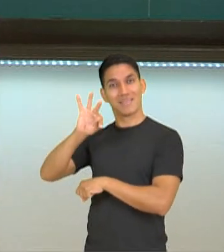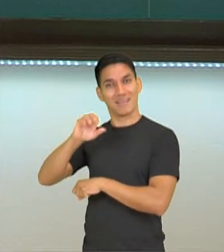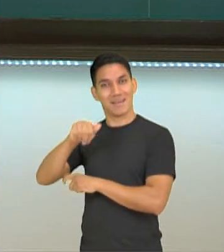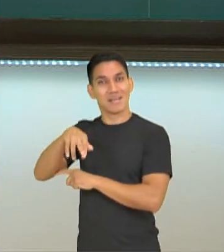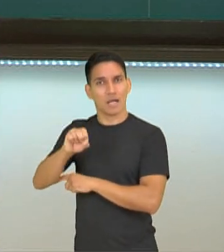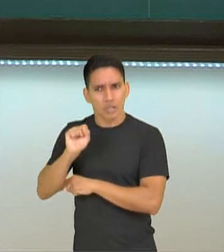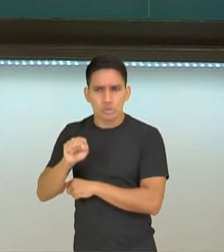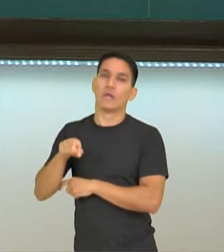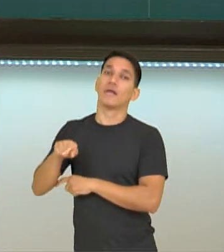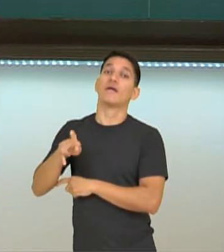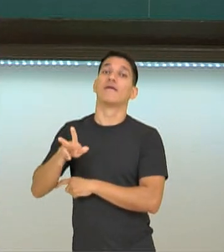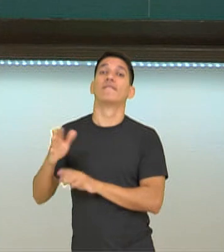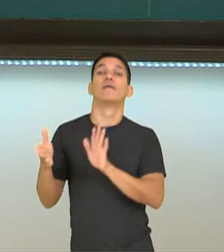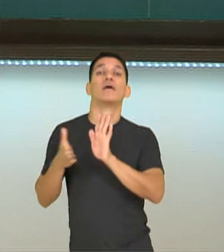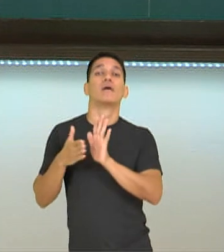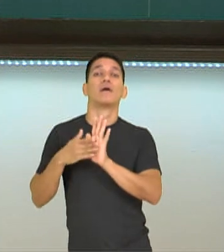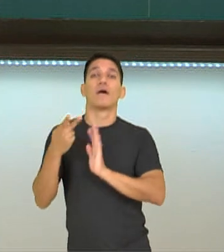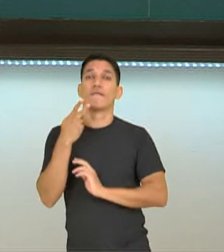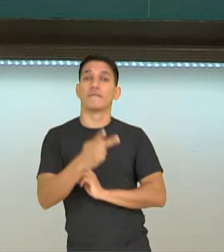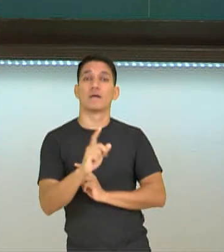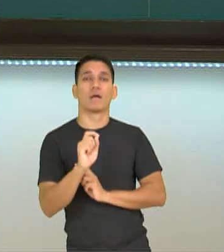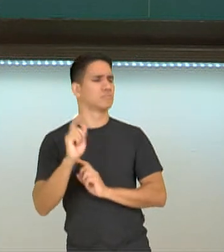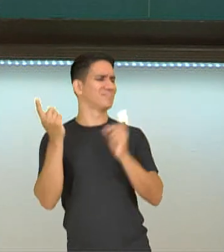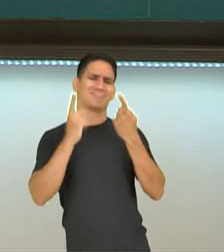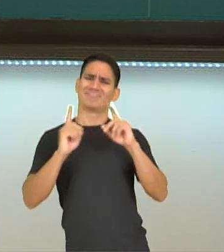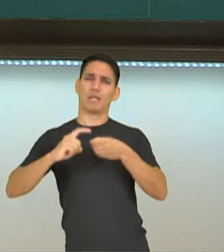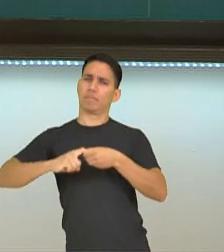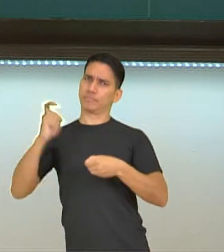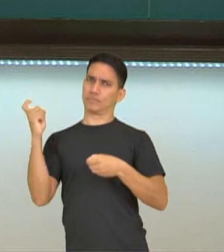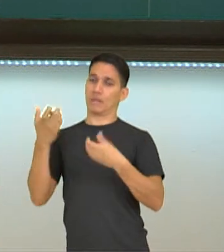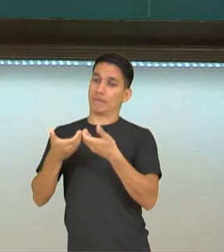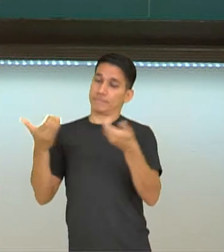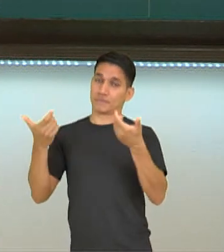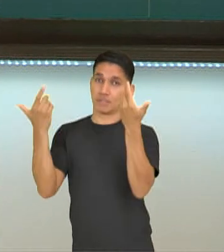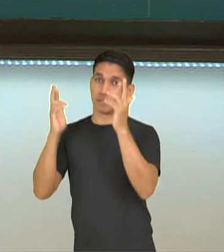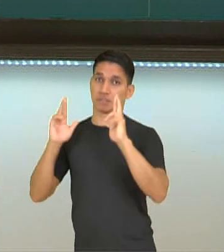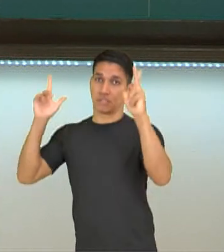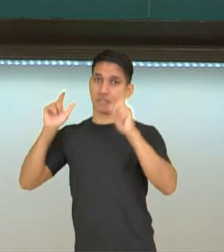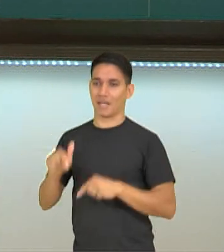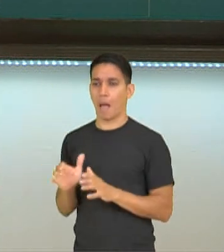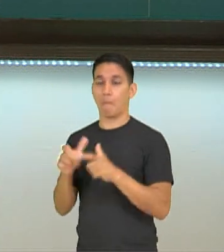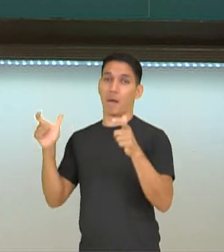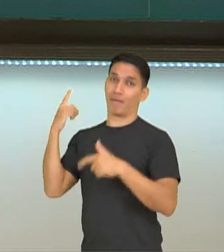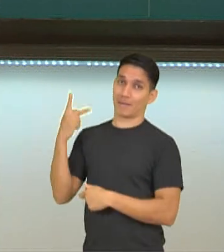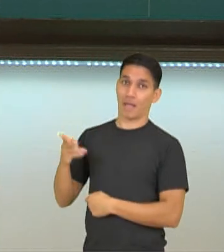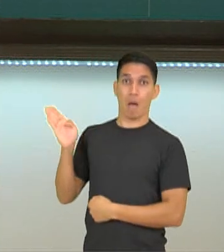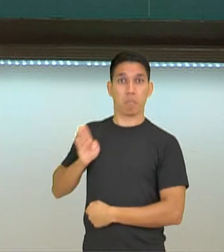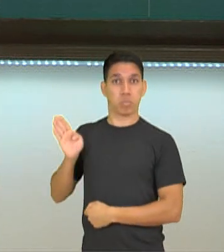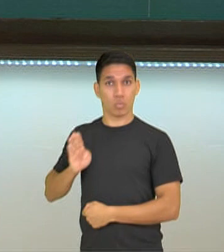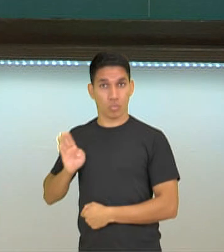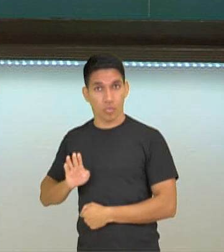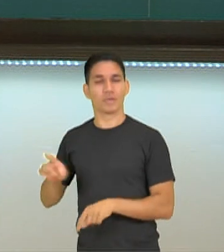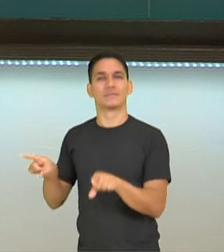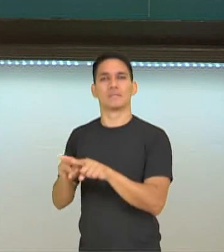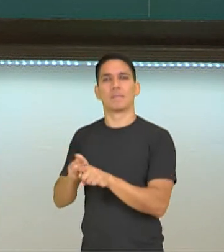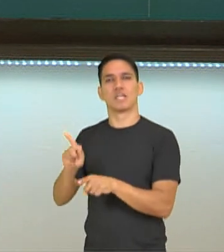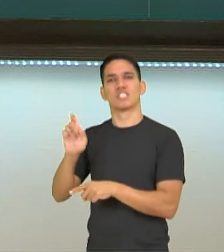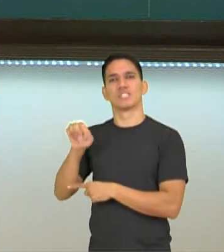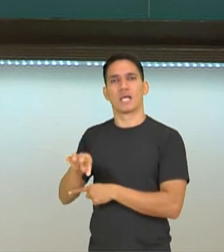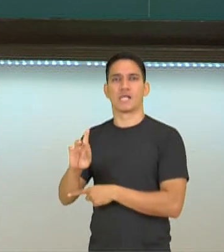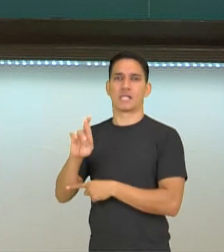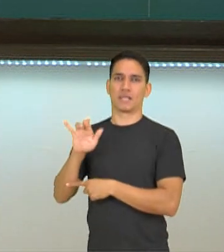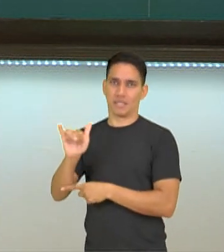fazendo parte, né, que a grande maioria dos puritanos, eles eram burgueses e a gentry, e eles vão acabar dizendo que não.